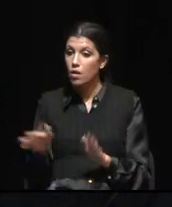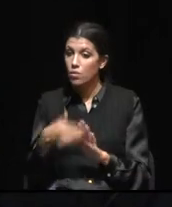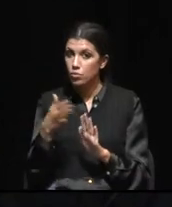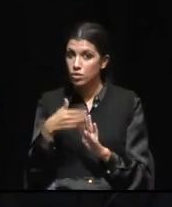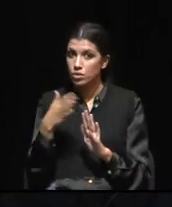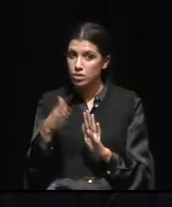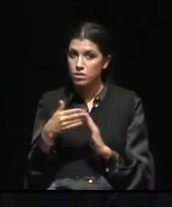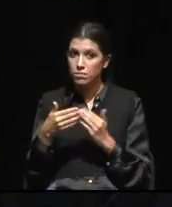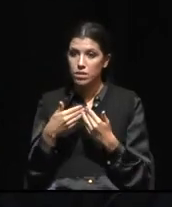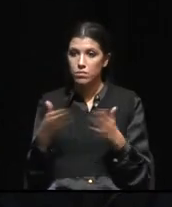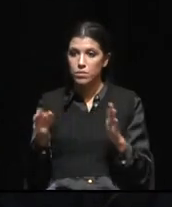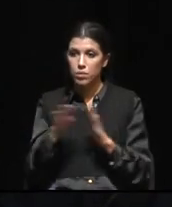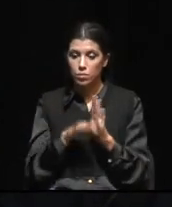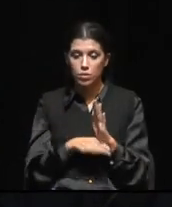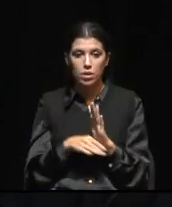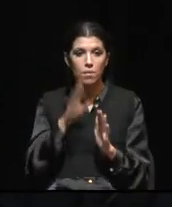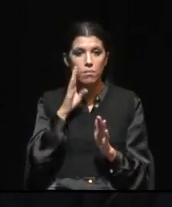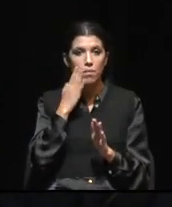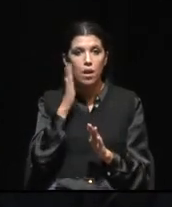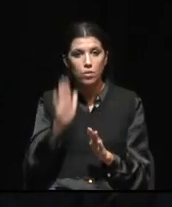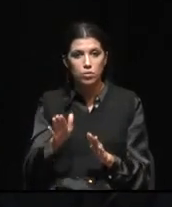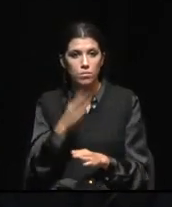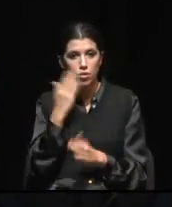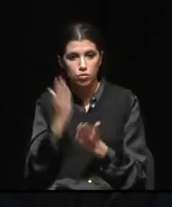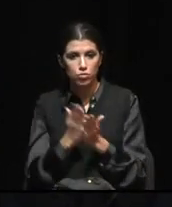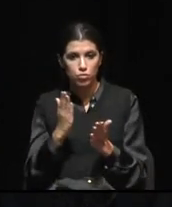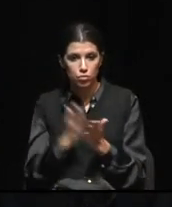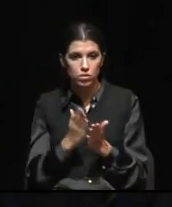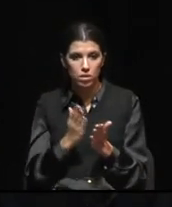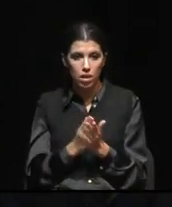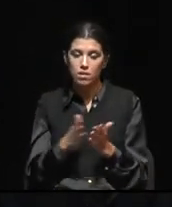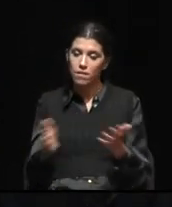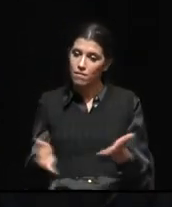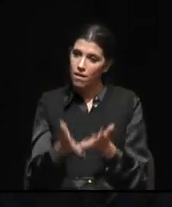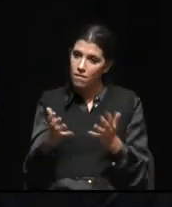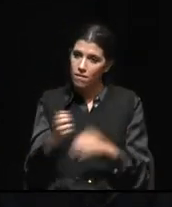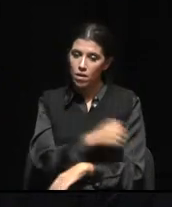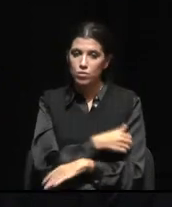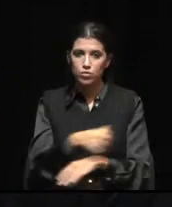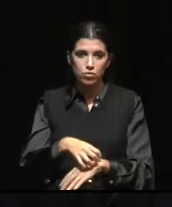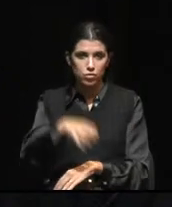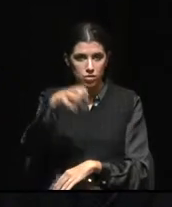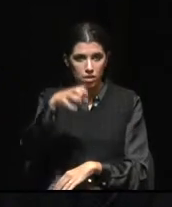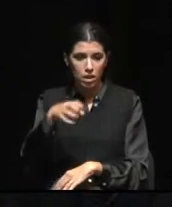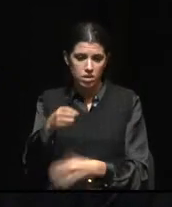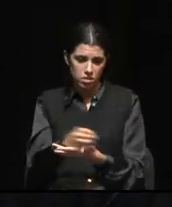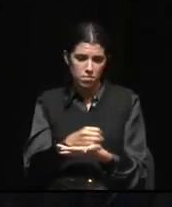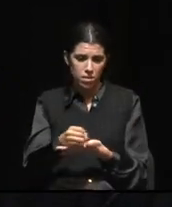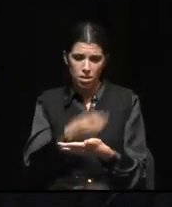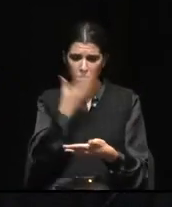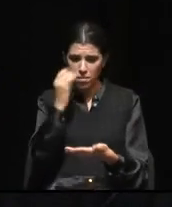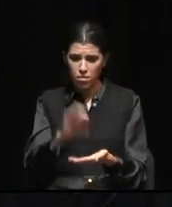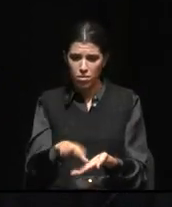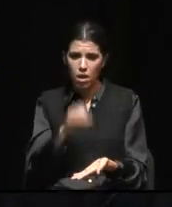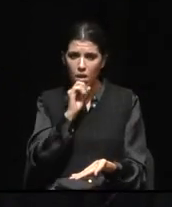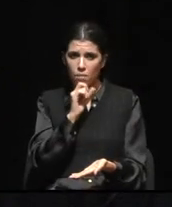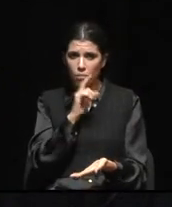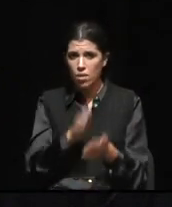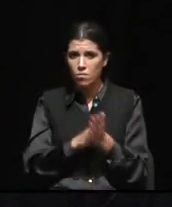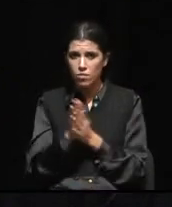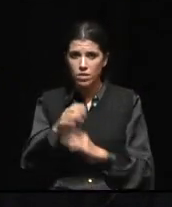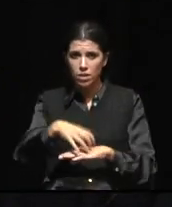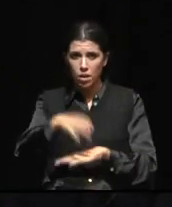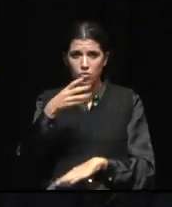urgente o lançamento de um programa Municipal de alojamento estudantil dando Nova Vida aos edifícios camarários em desuso ao longo de toda a cidade